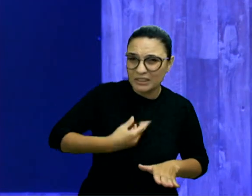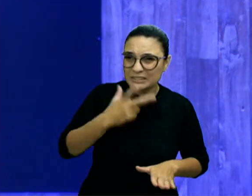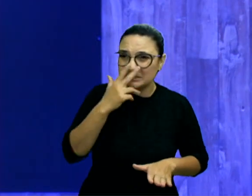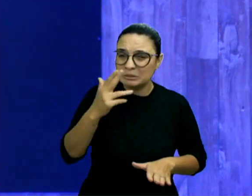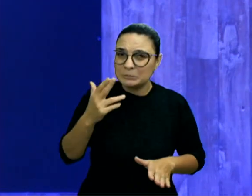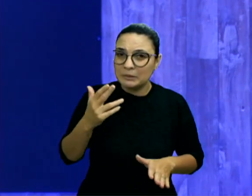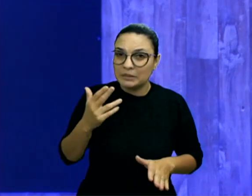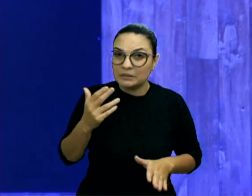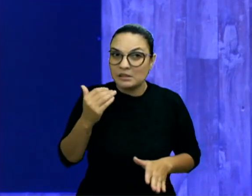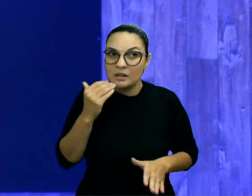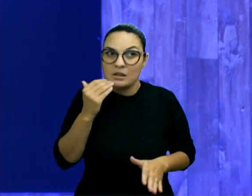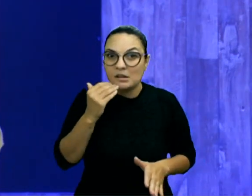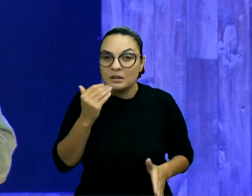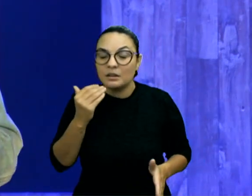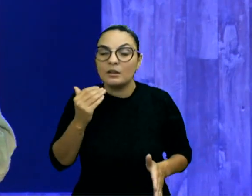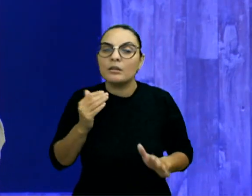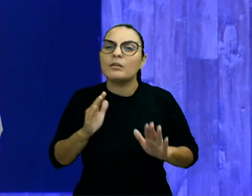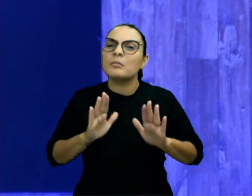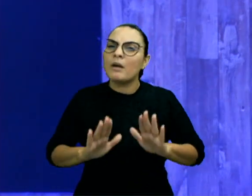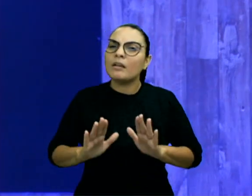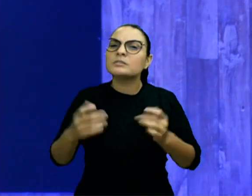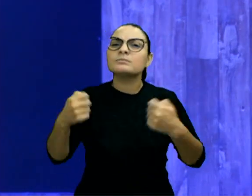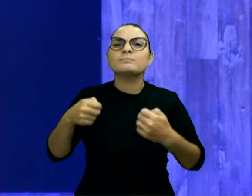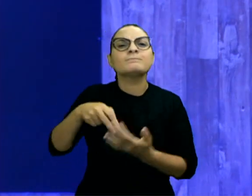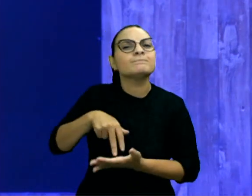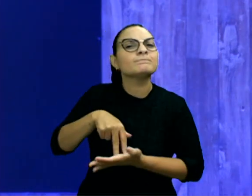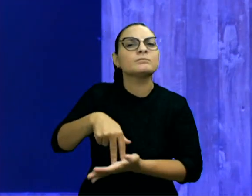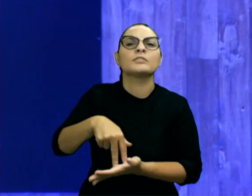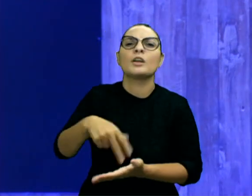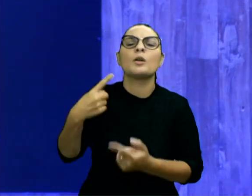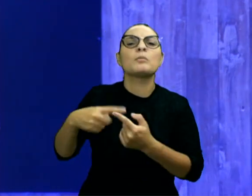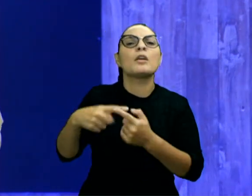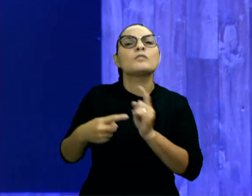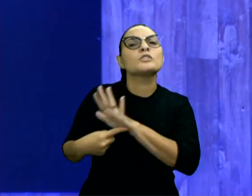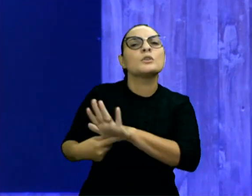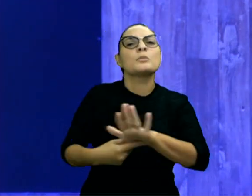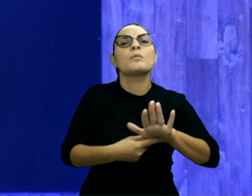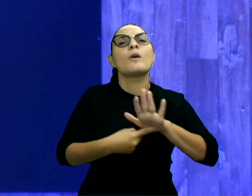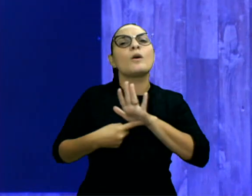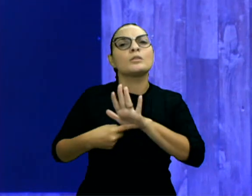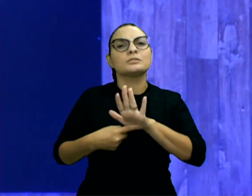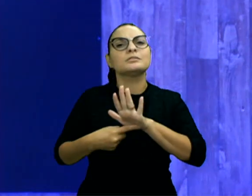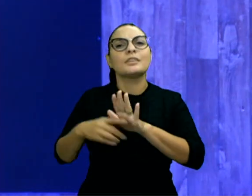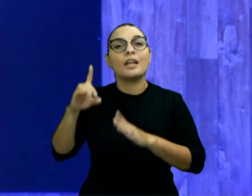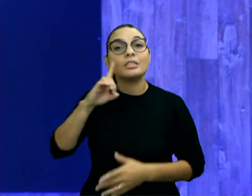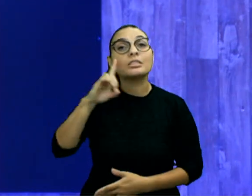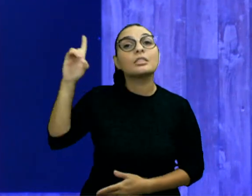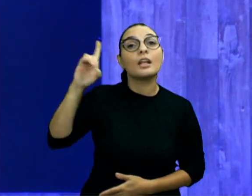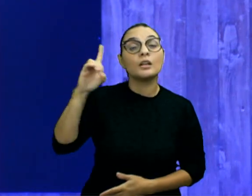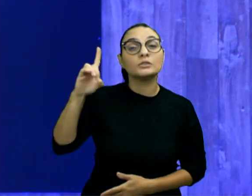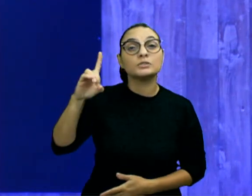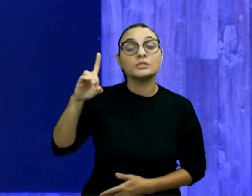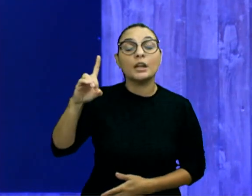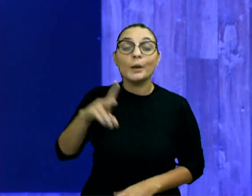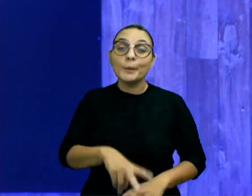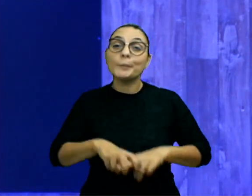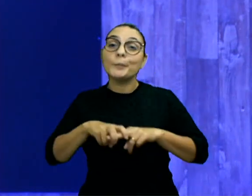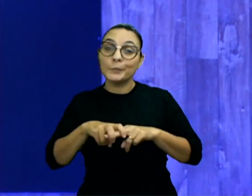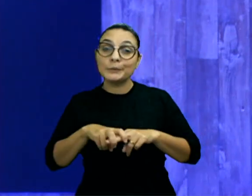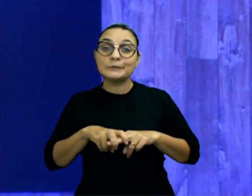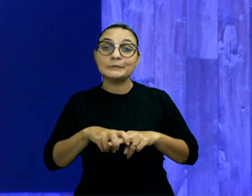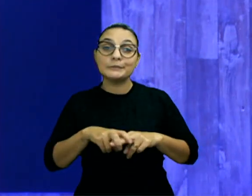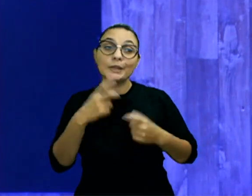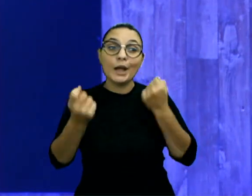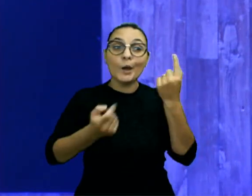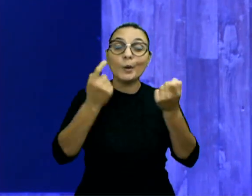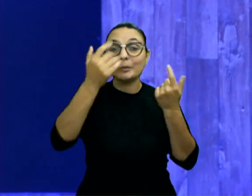sendo um homem e uma mulher fiel, você tem levado o reino de Deus onde você está e muitos estão incomodados, permaneça